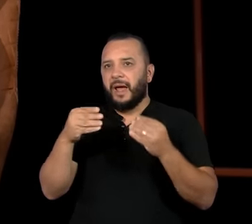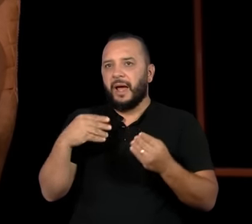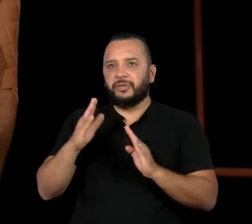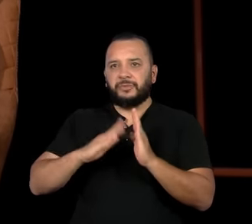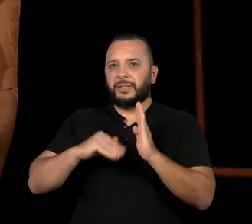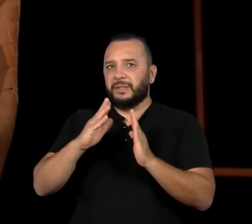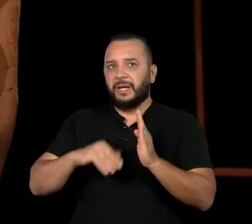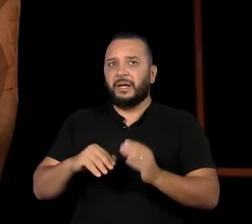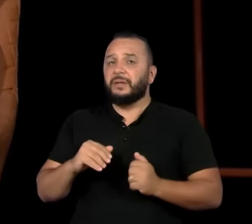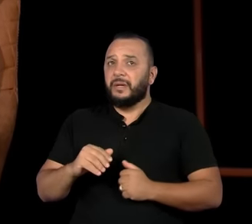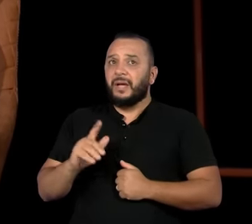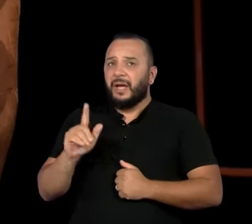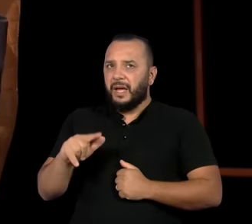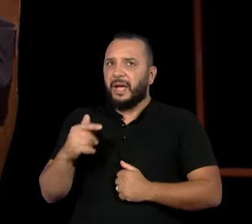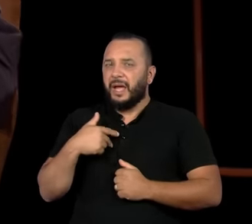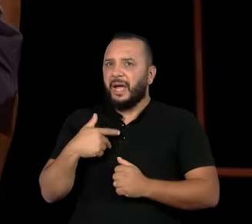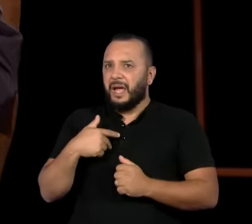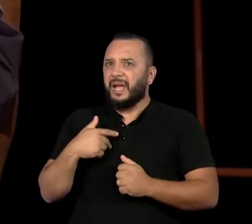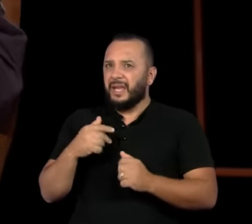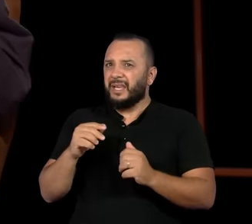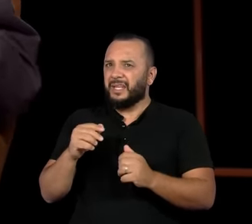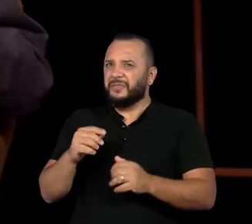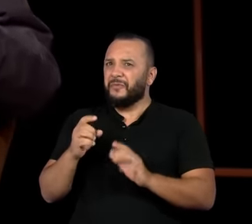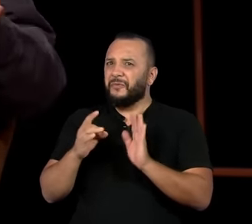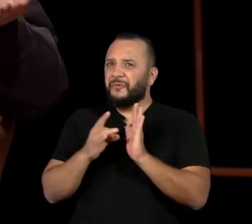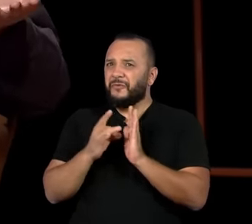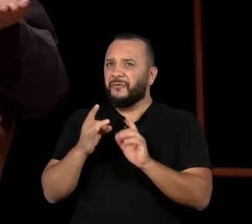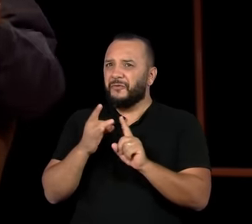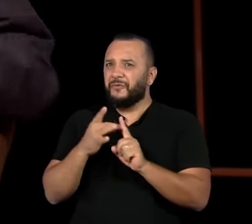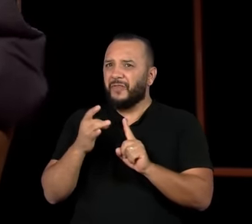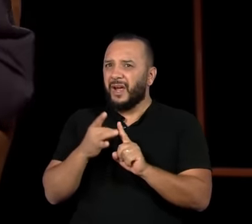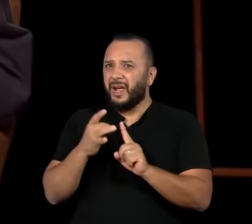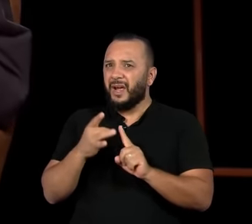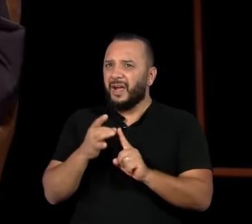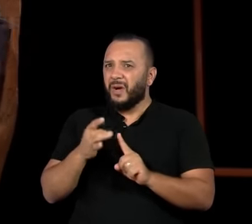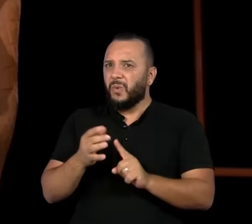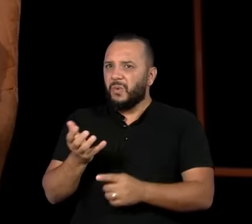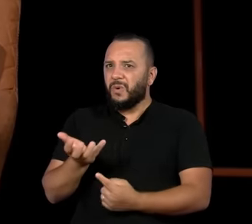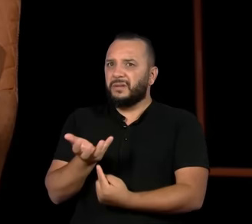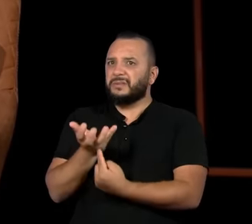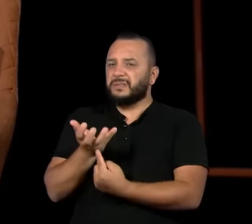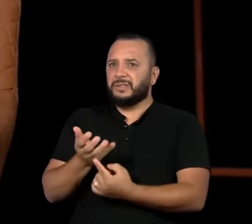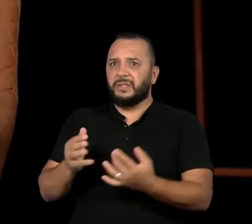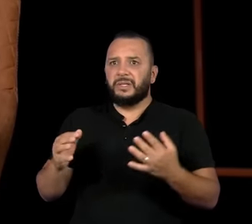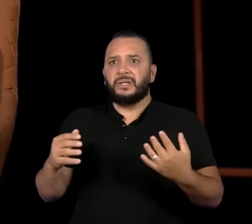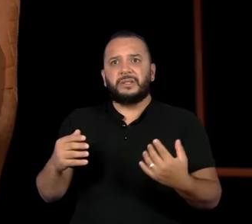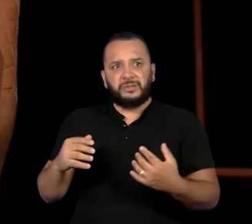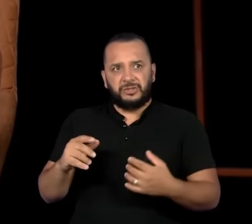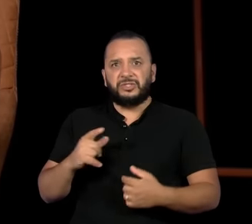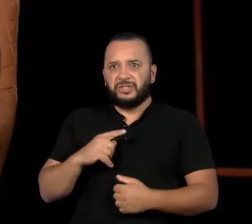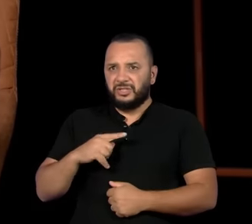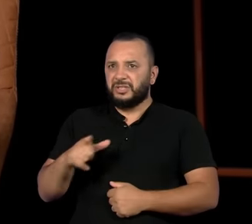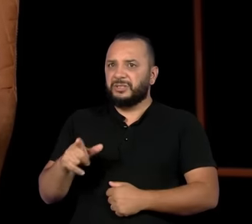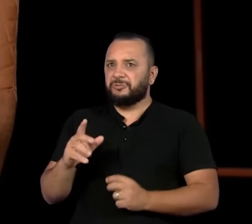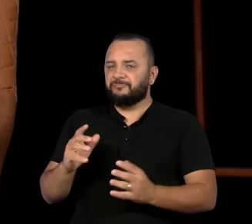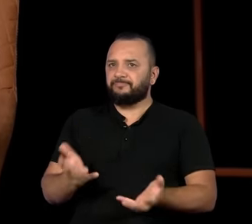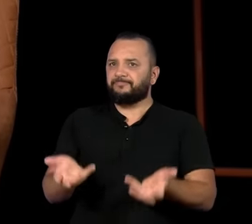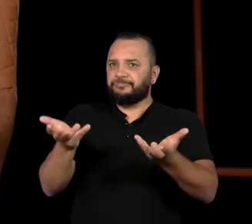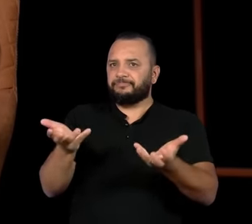pintado, era uma coisa metálica, que você via que aquilo, né, tinha força, tinha vida.